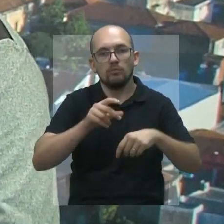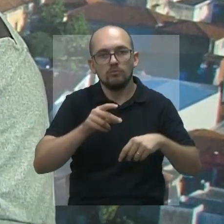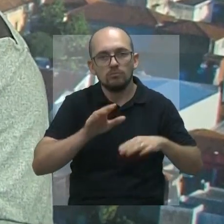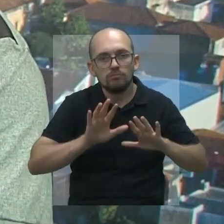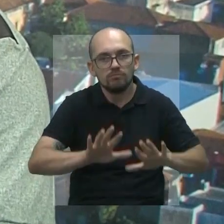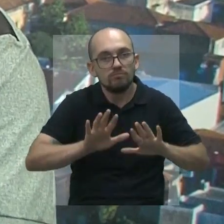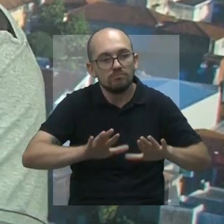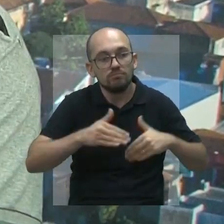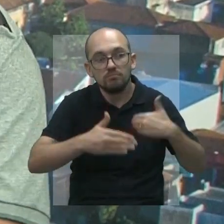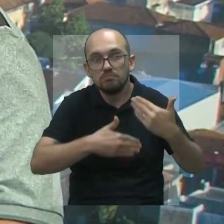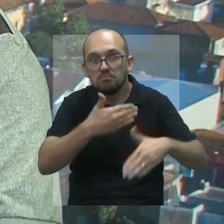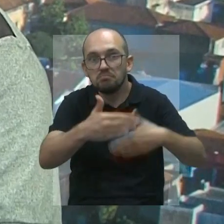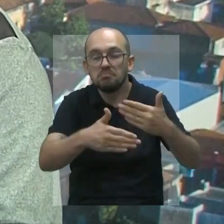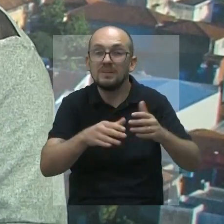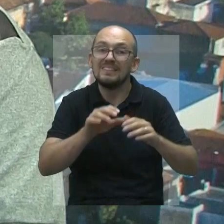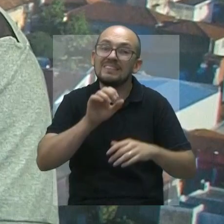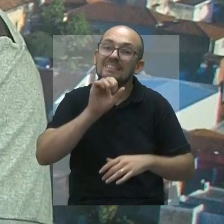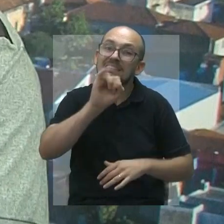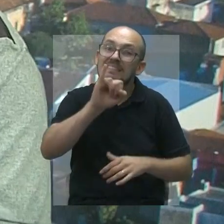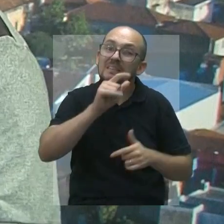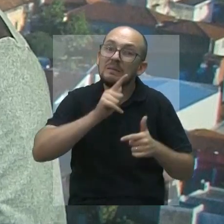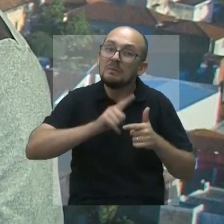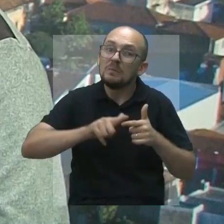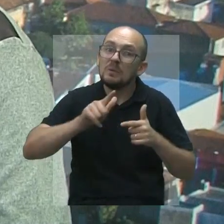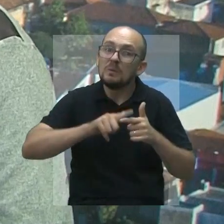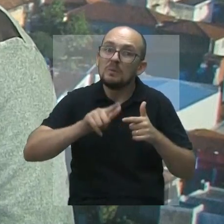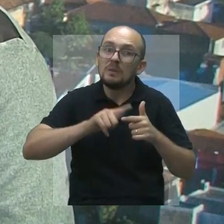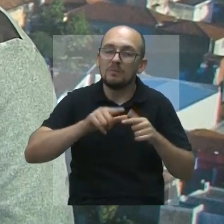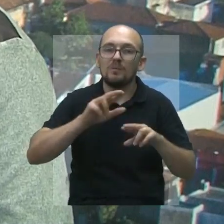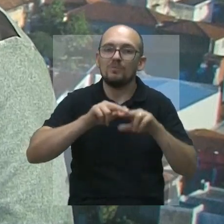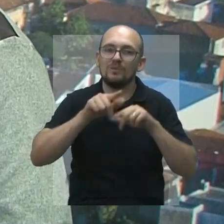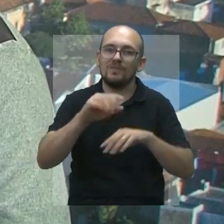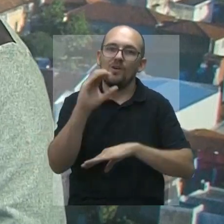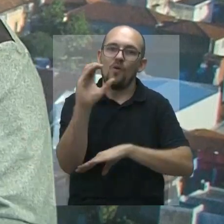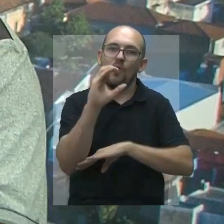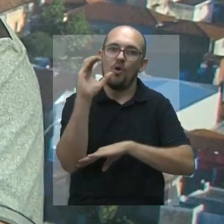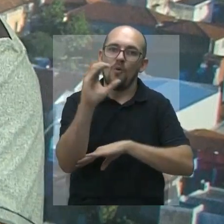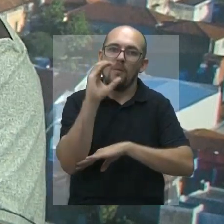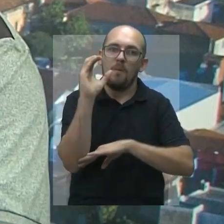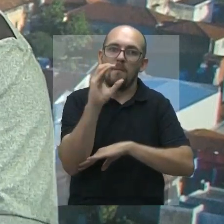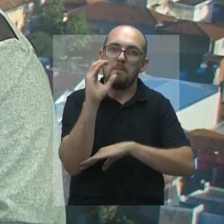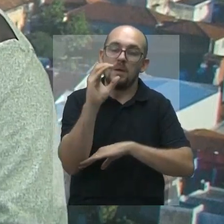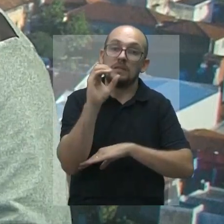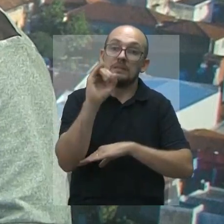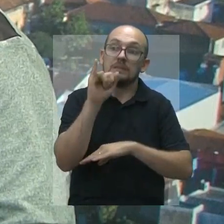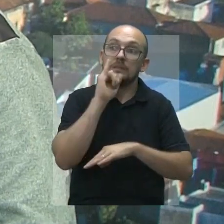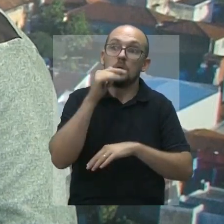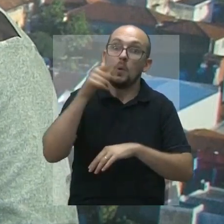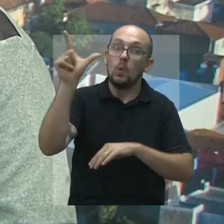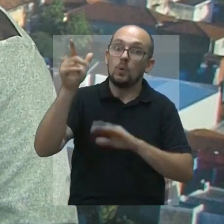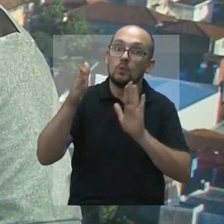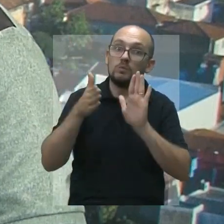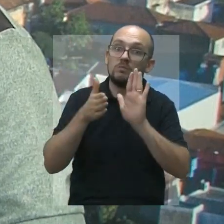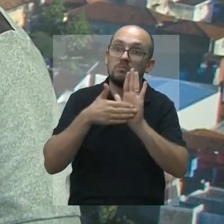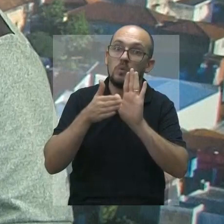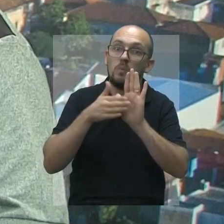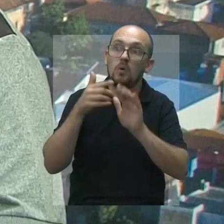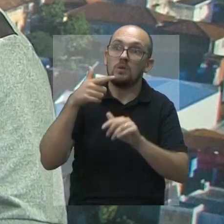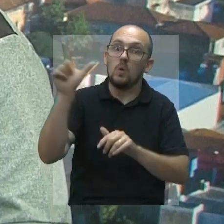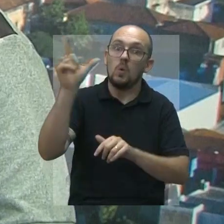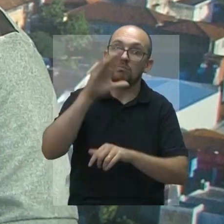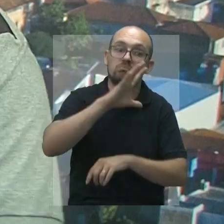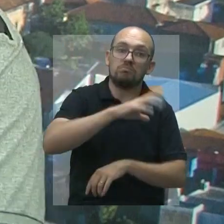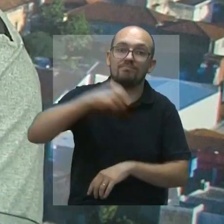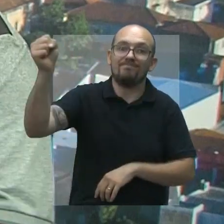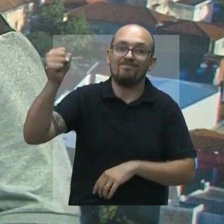para que ele continue aqui, exceto se, por se tratar de um jogador diferenciado, tiver uma proposta de um clube aí de elite do futebol brasileiro